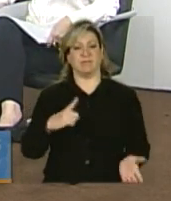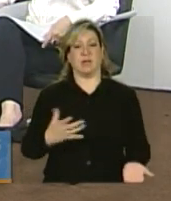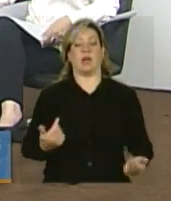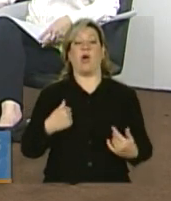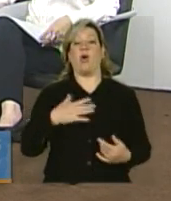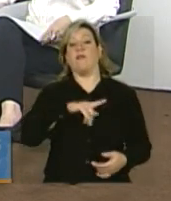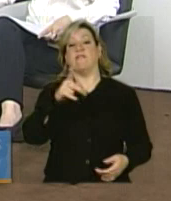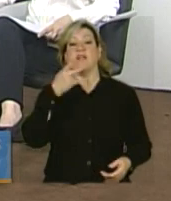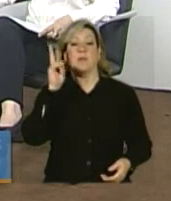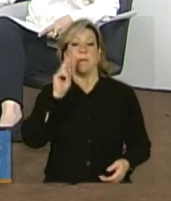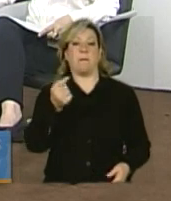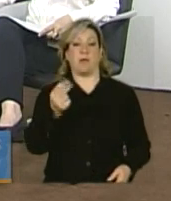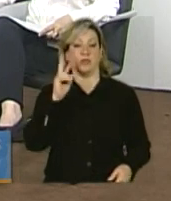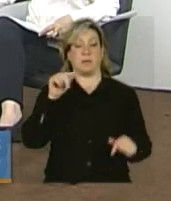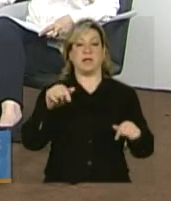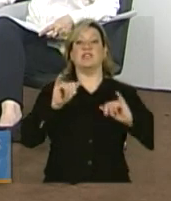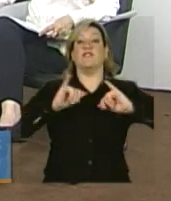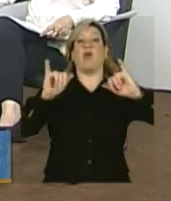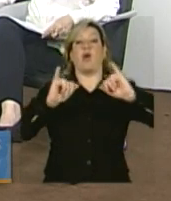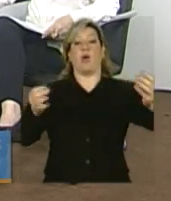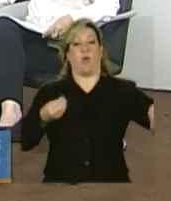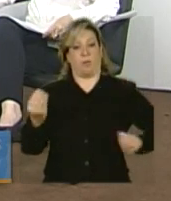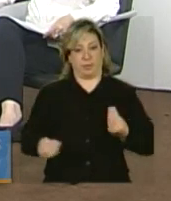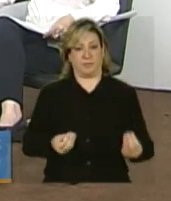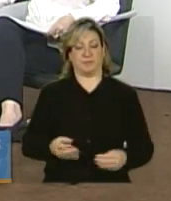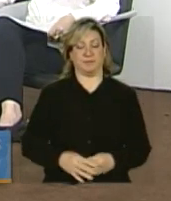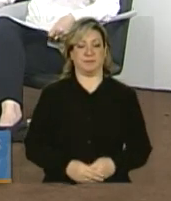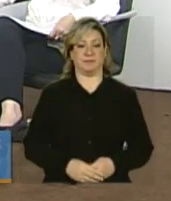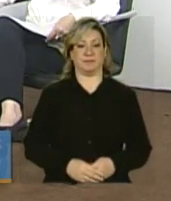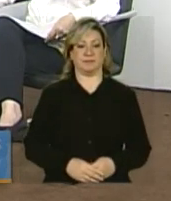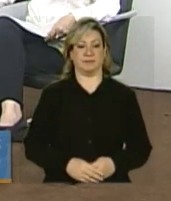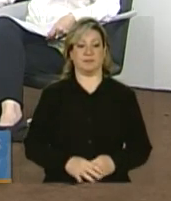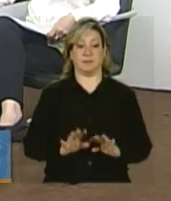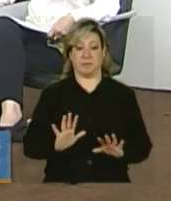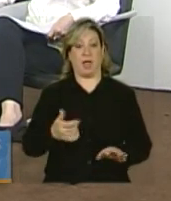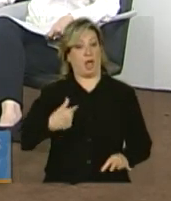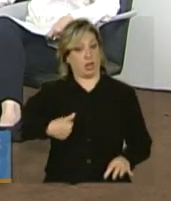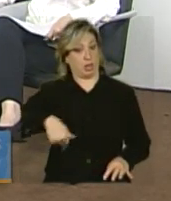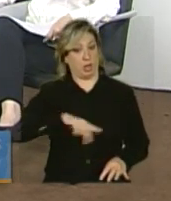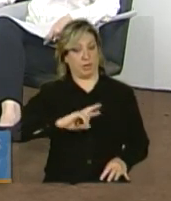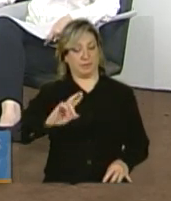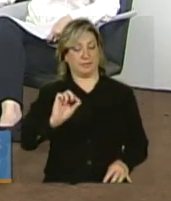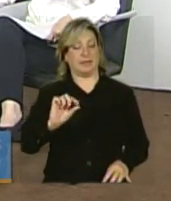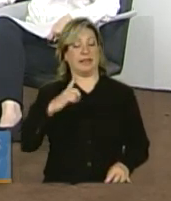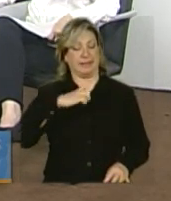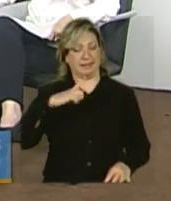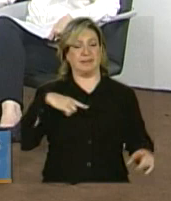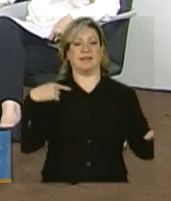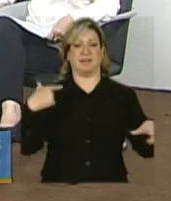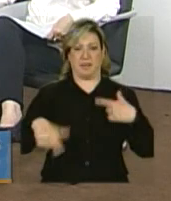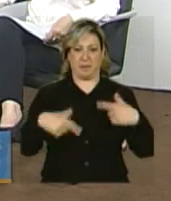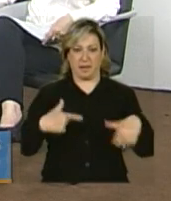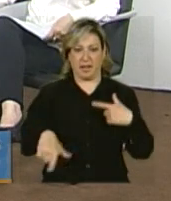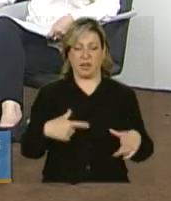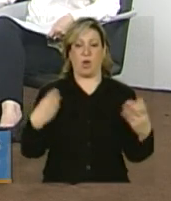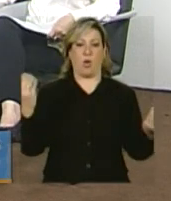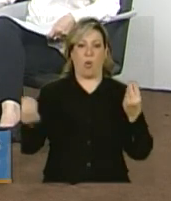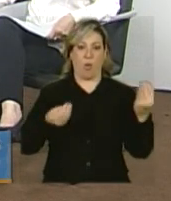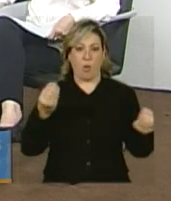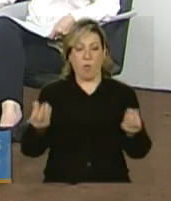vocês comentassem um pouquinho essa questão da divulgação desse serviço. Nós estamos trabalhando na criação de